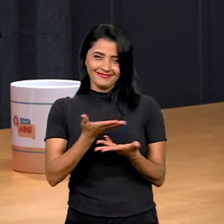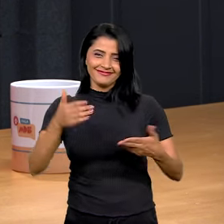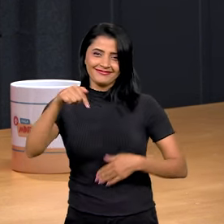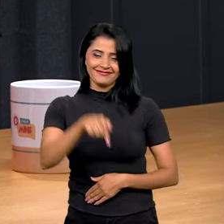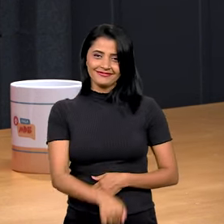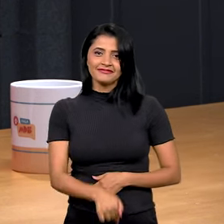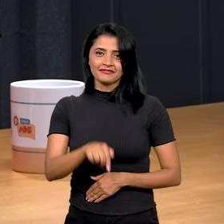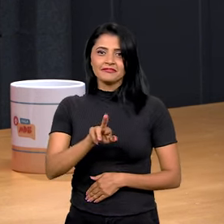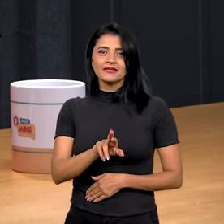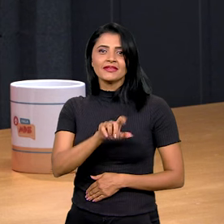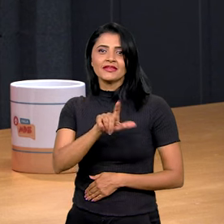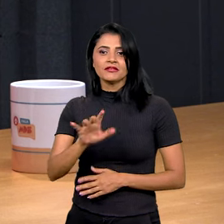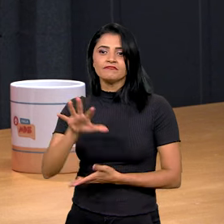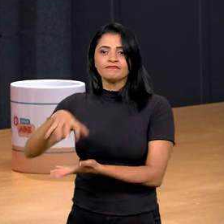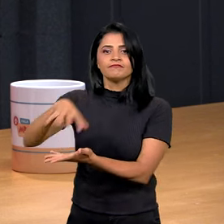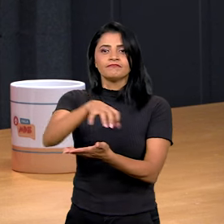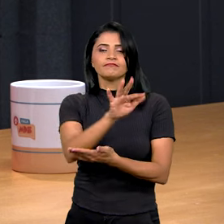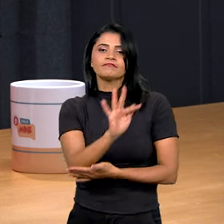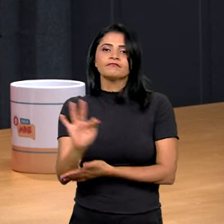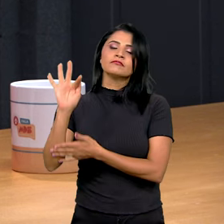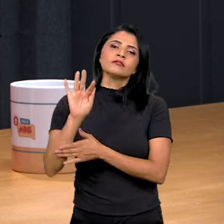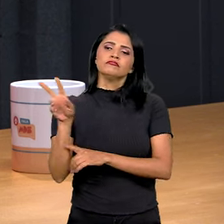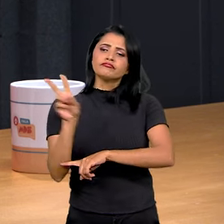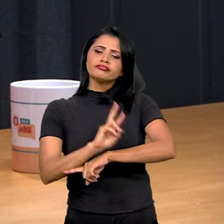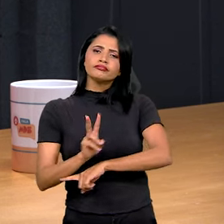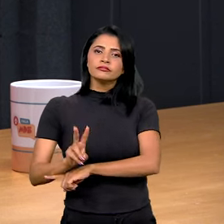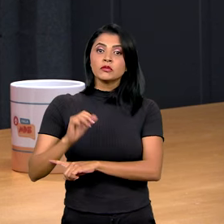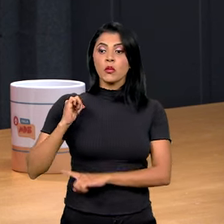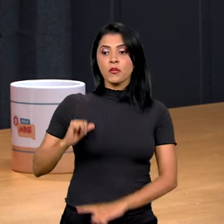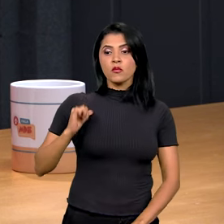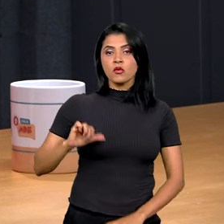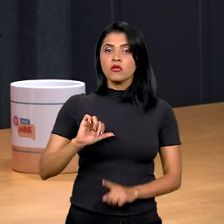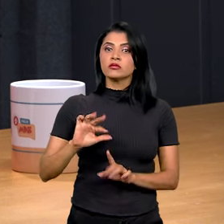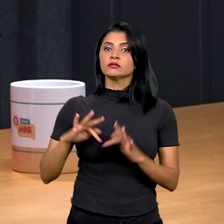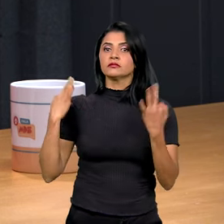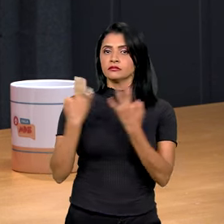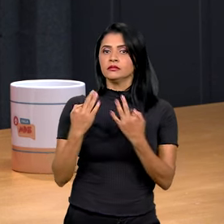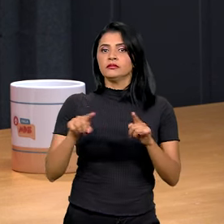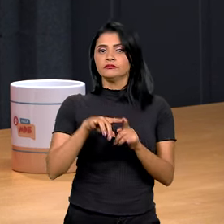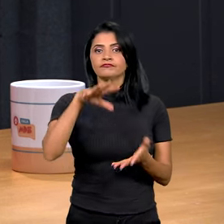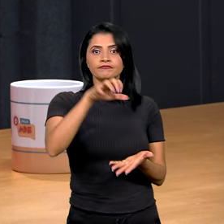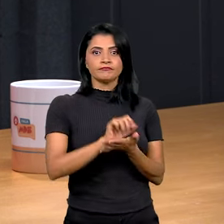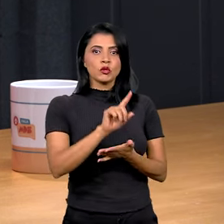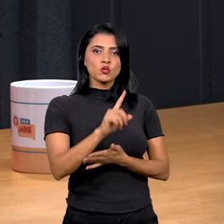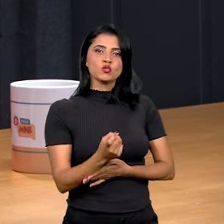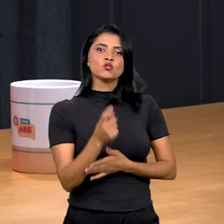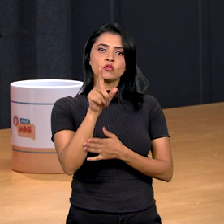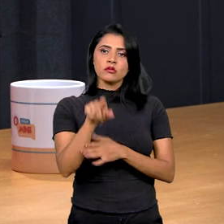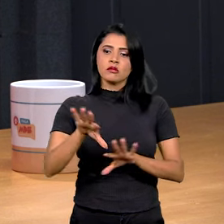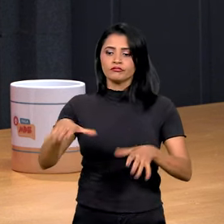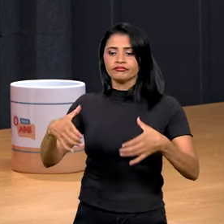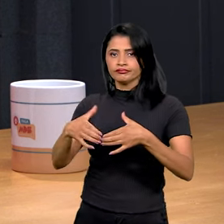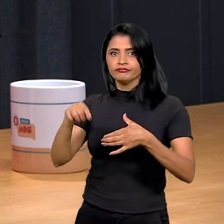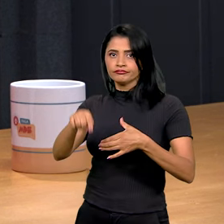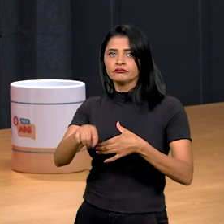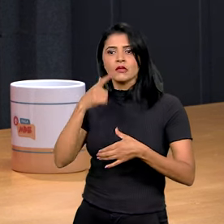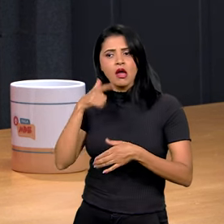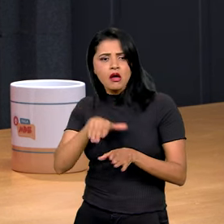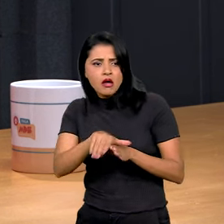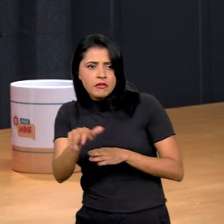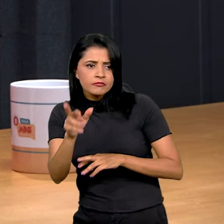a rede Federal de fiscalização do programa Bolsa Família e do cadastro único é um colegiado de caráter